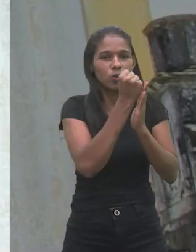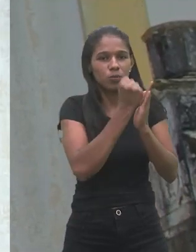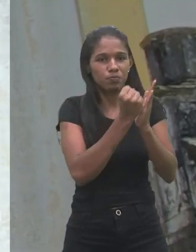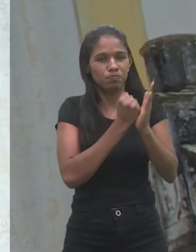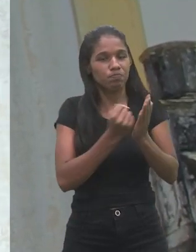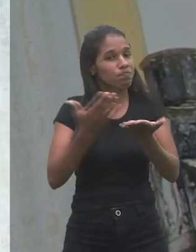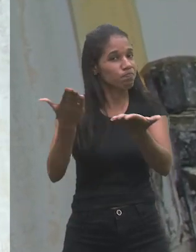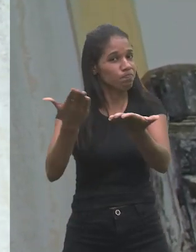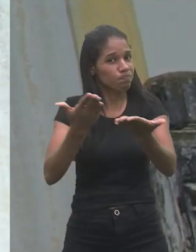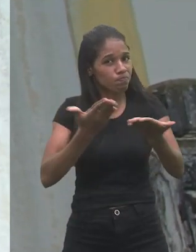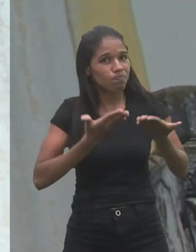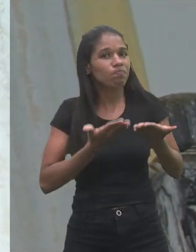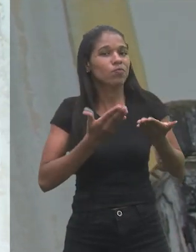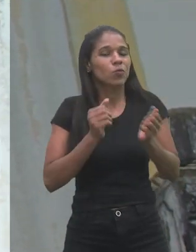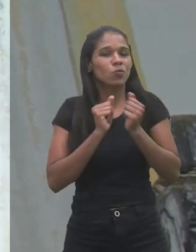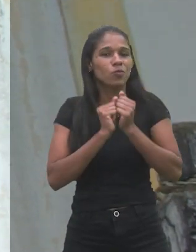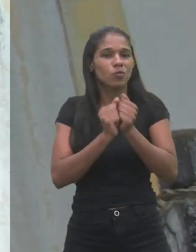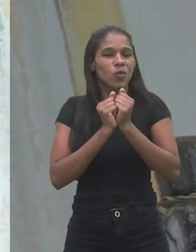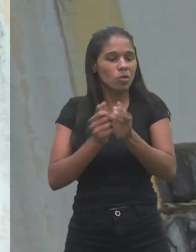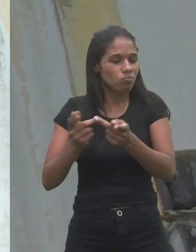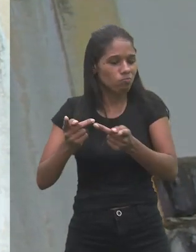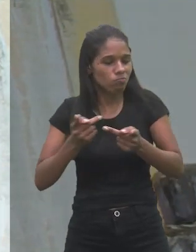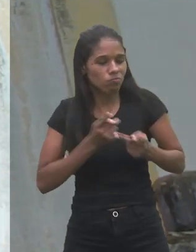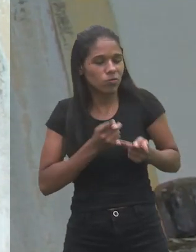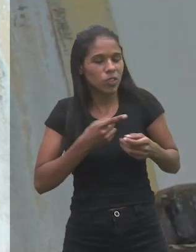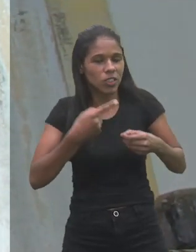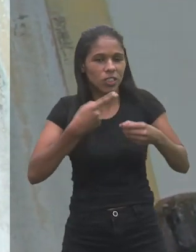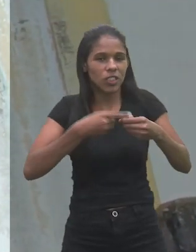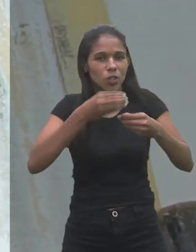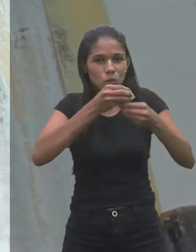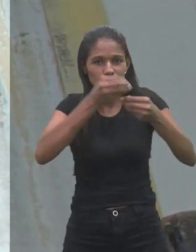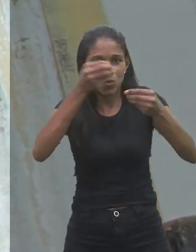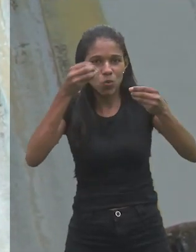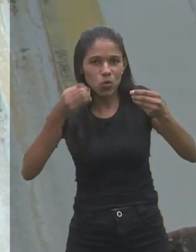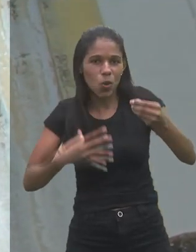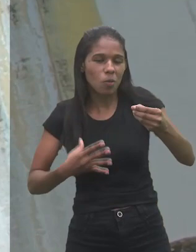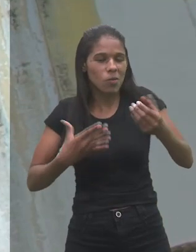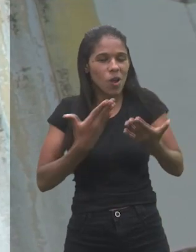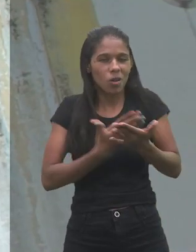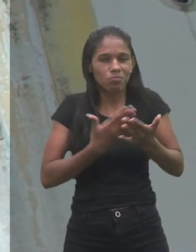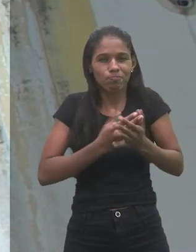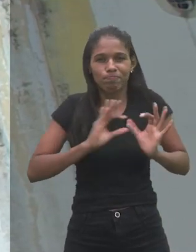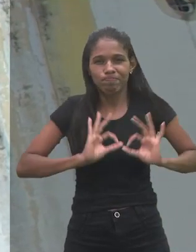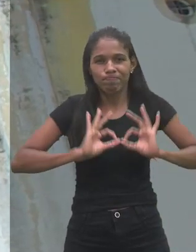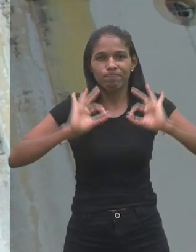visita fantástica e nessa aula que está maravilhosa.